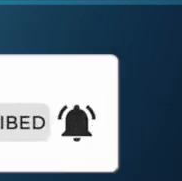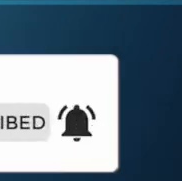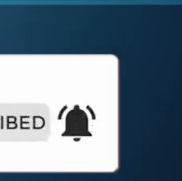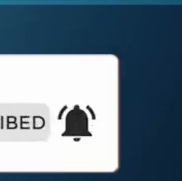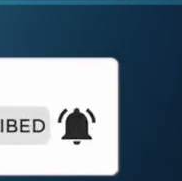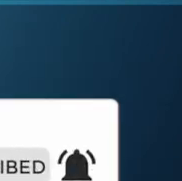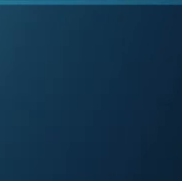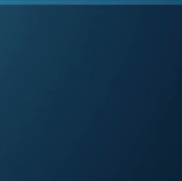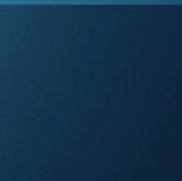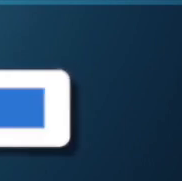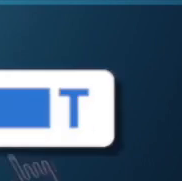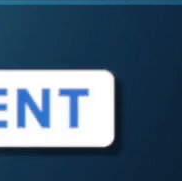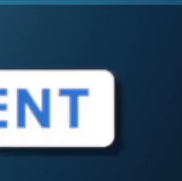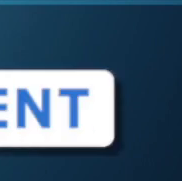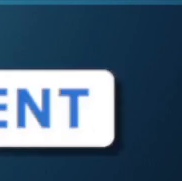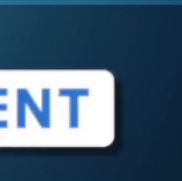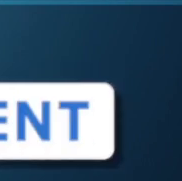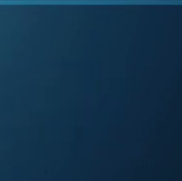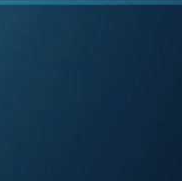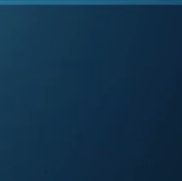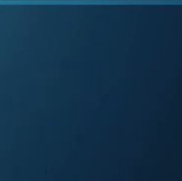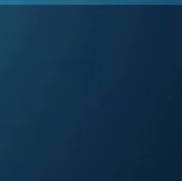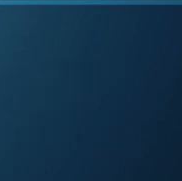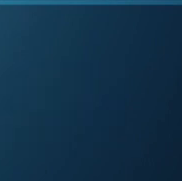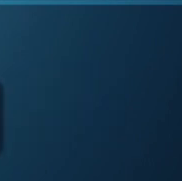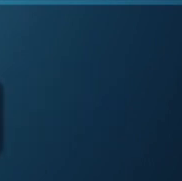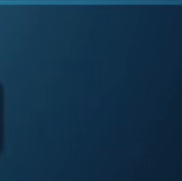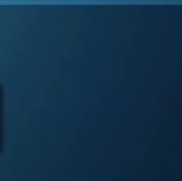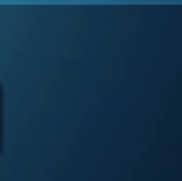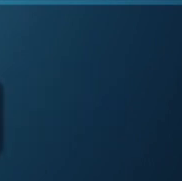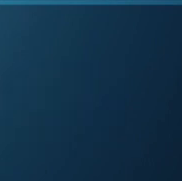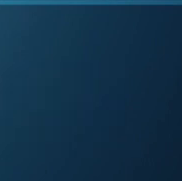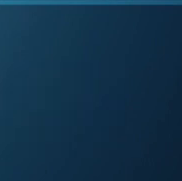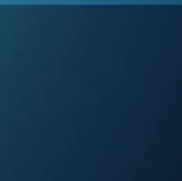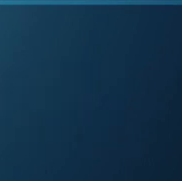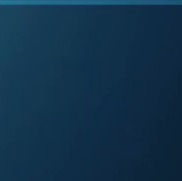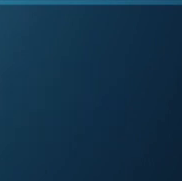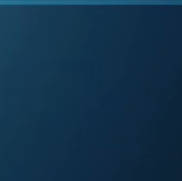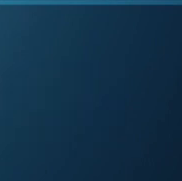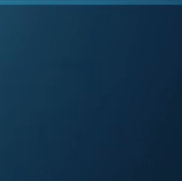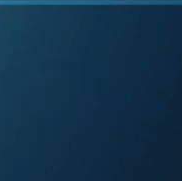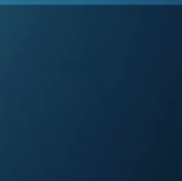botão notificação. Fó comentário, não faz tutang, pa mídia social, Siraceluk.